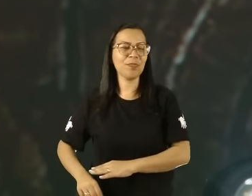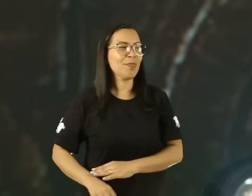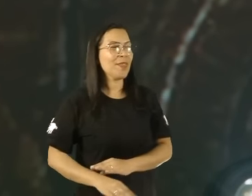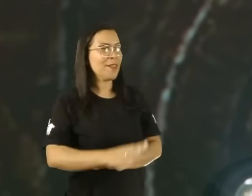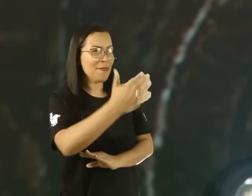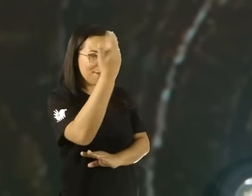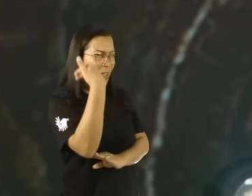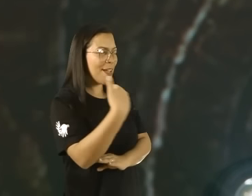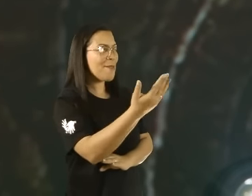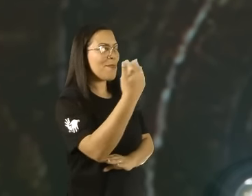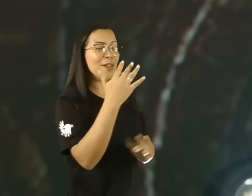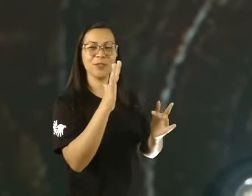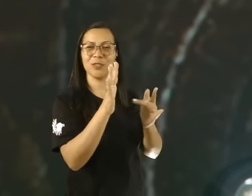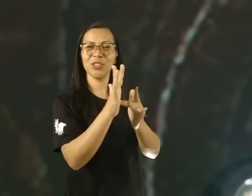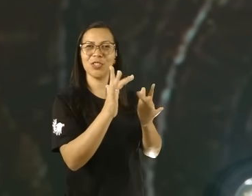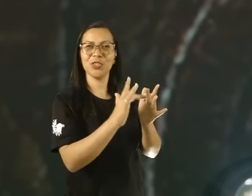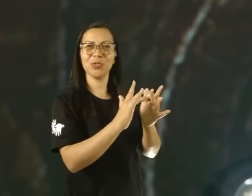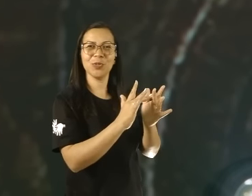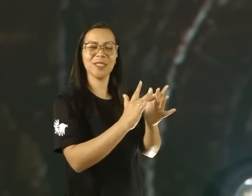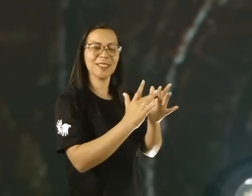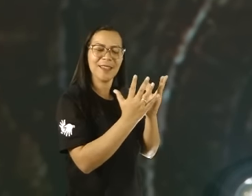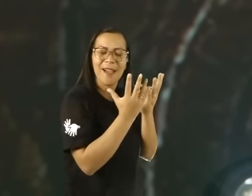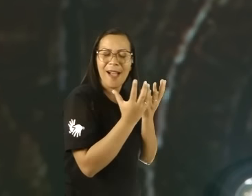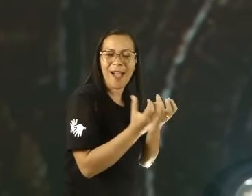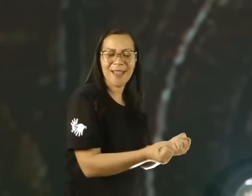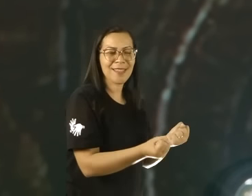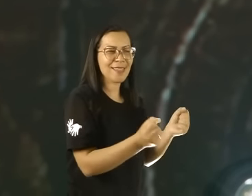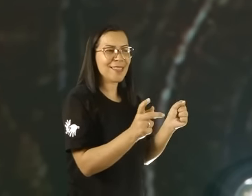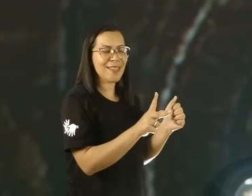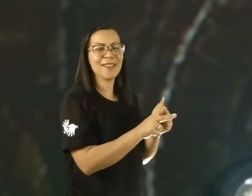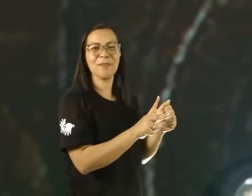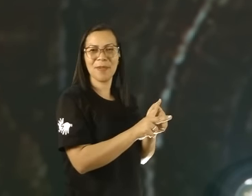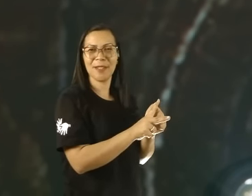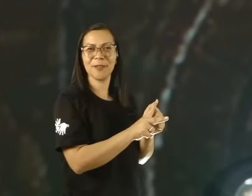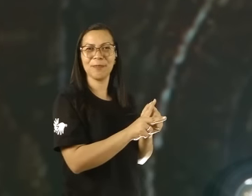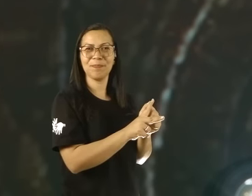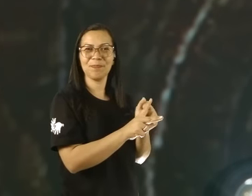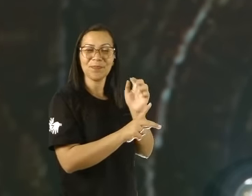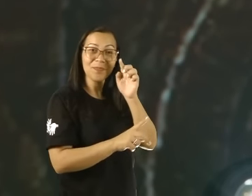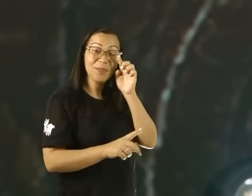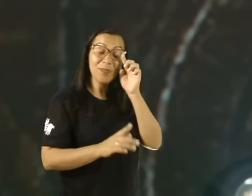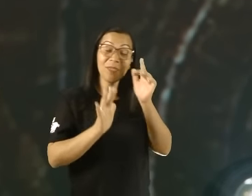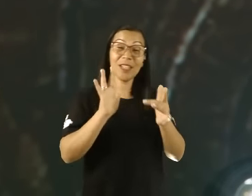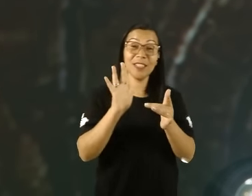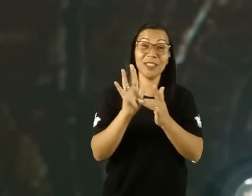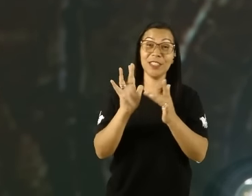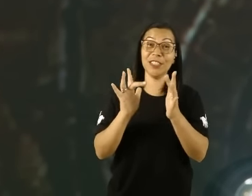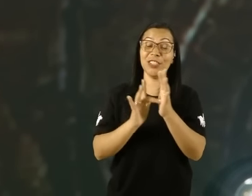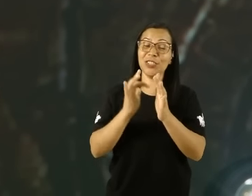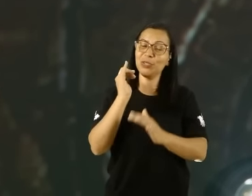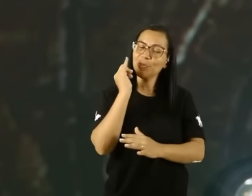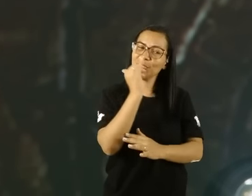não deixa Pedro comer o peixe que pescou. O peixe que Pedro vai comer já estava na praia. Porque uma vez que Deus te